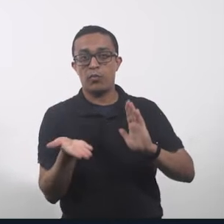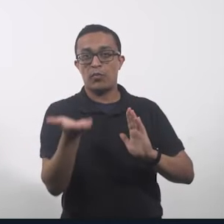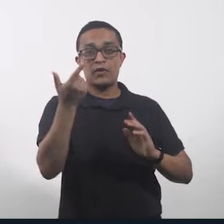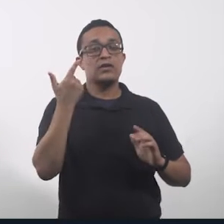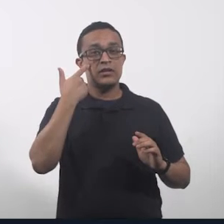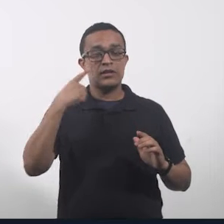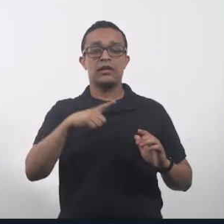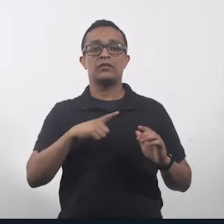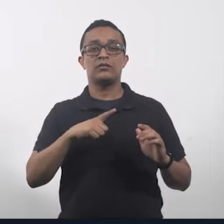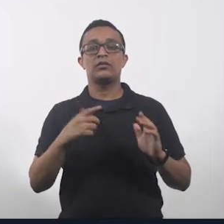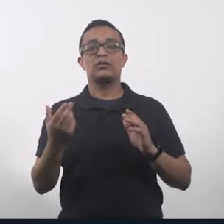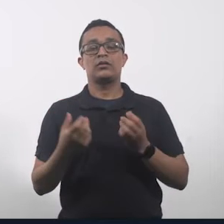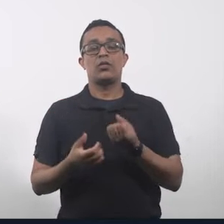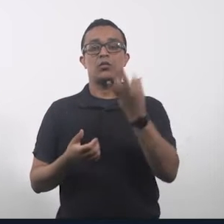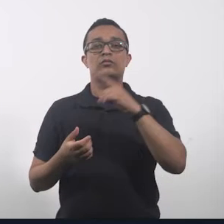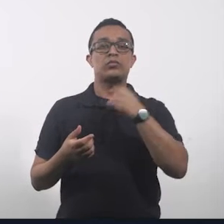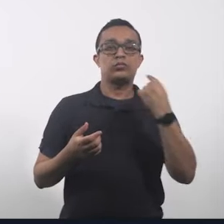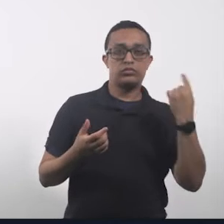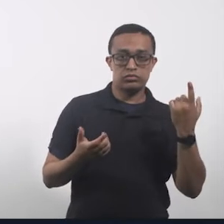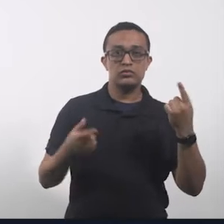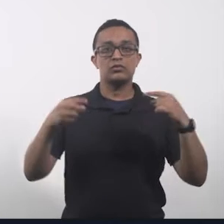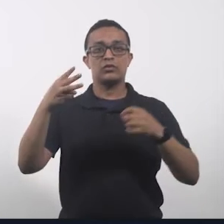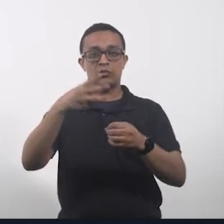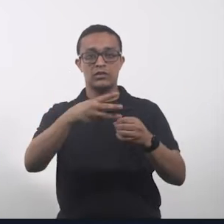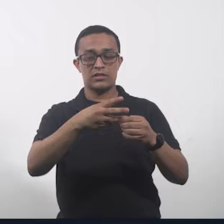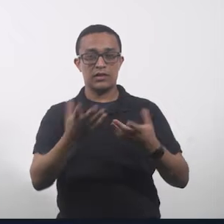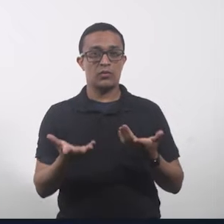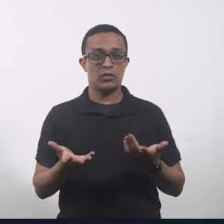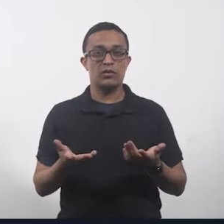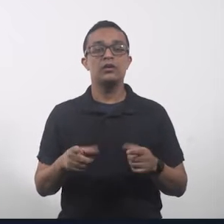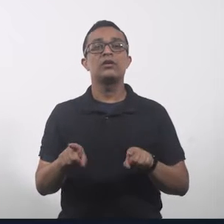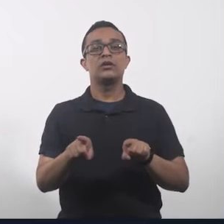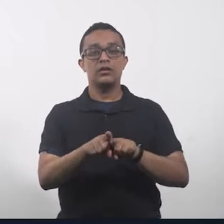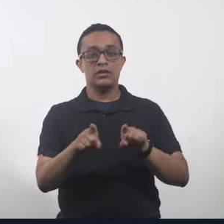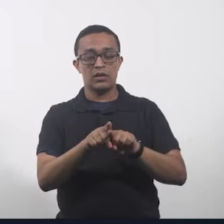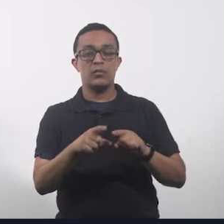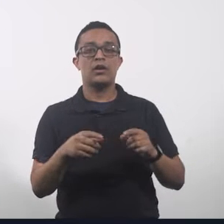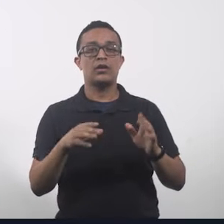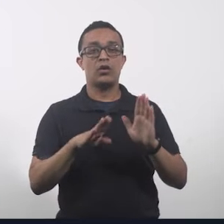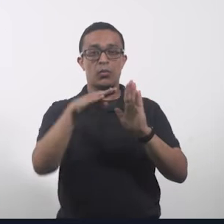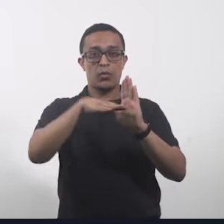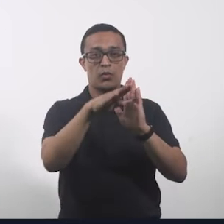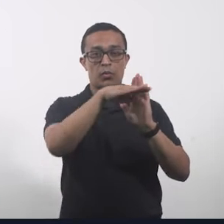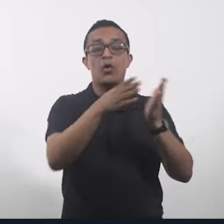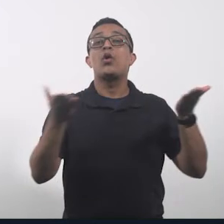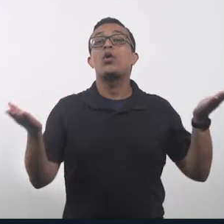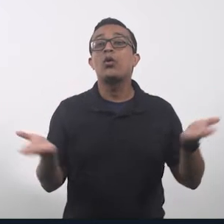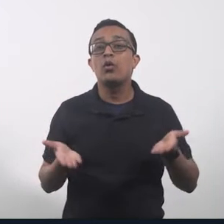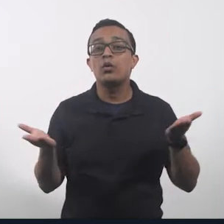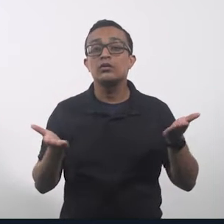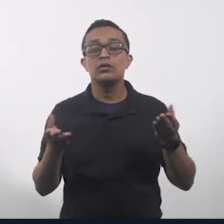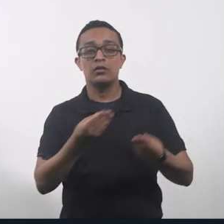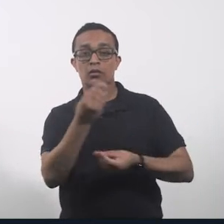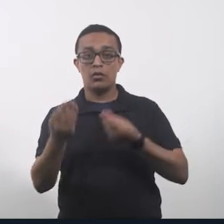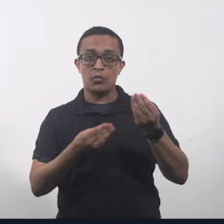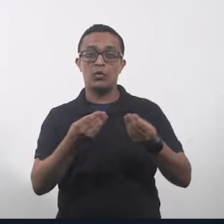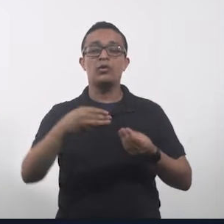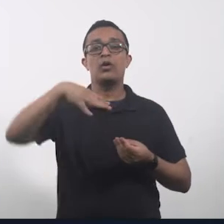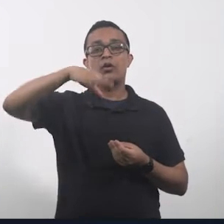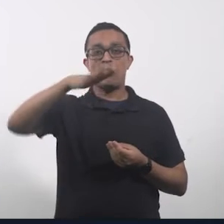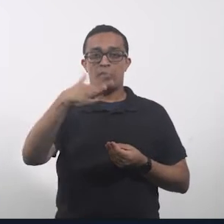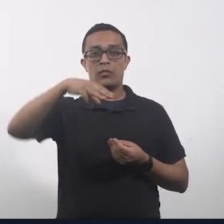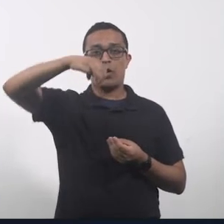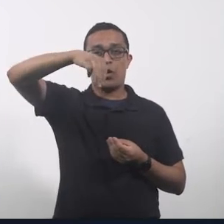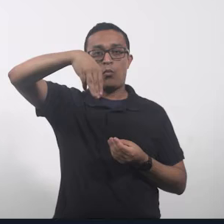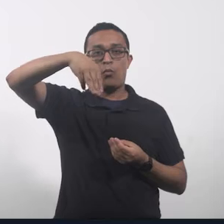evolução dos óbitos de Covid no município. Então, os indicadores assistenciais hoje estariam classificados como moderados no